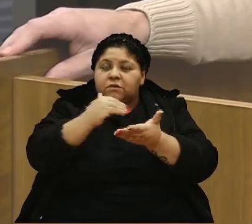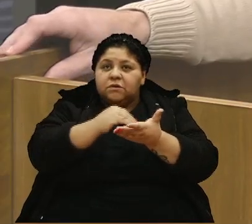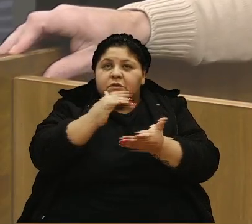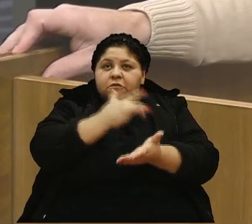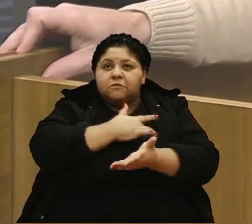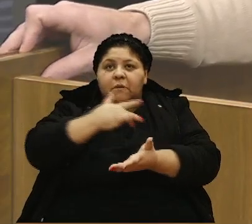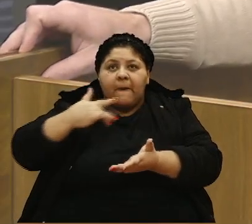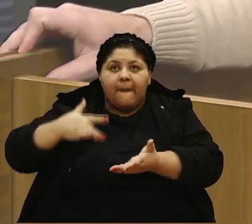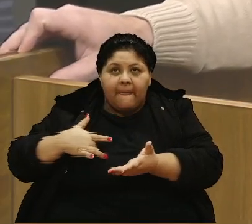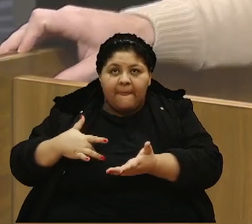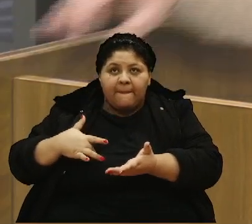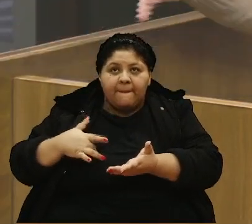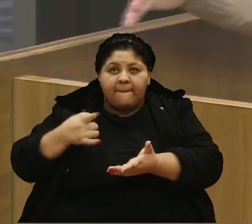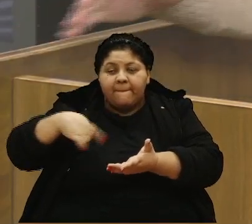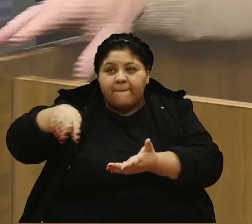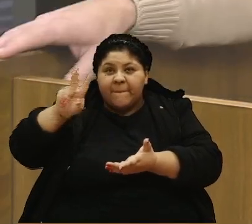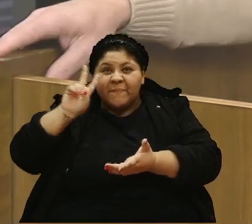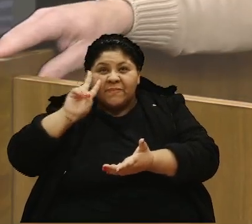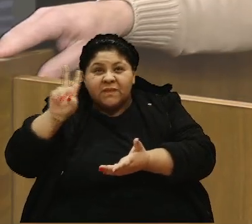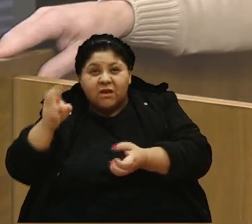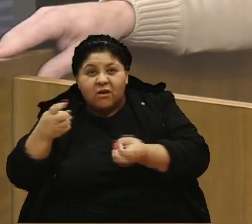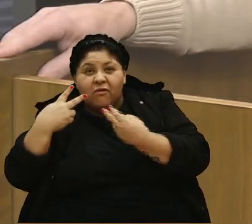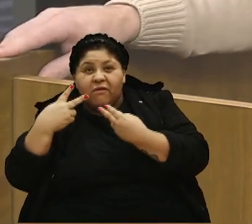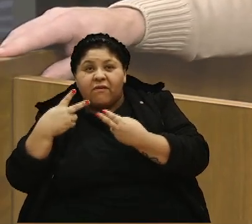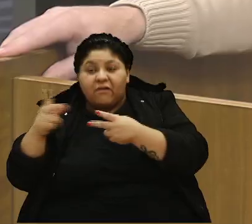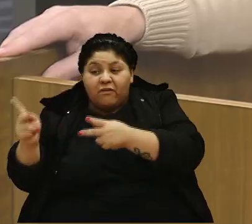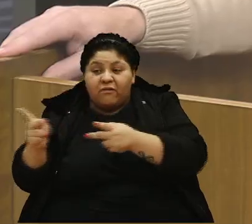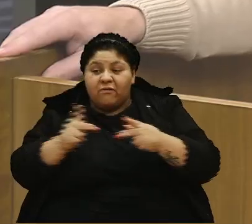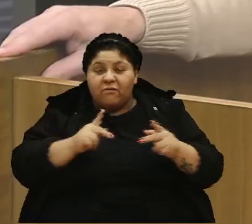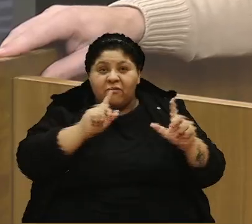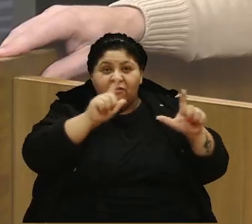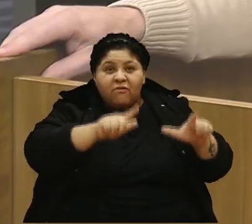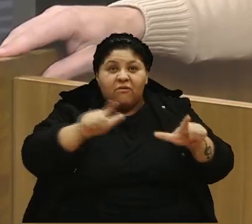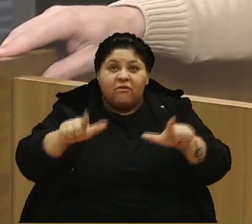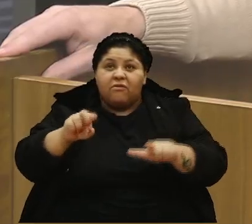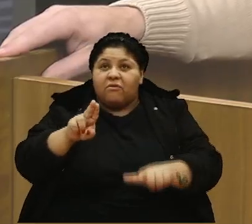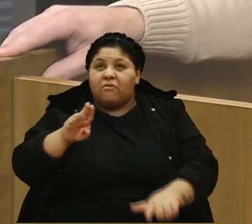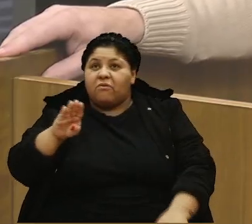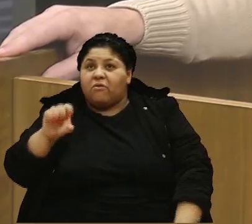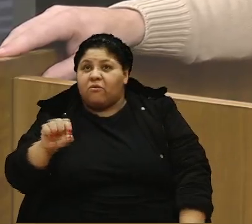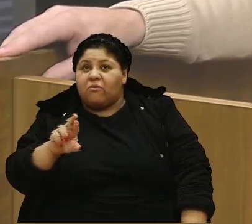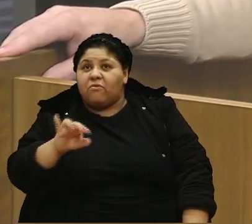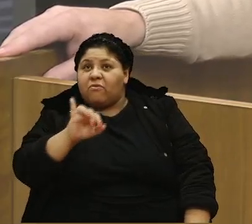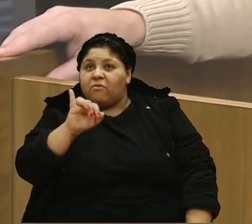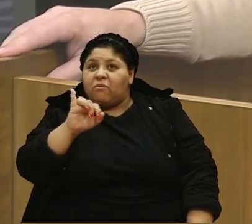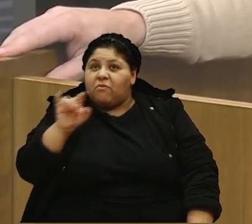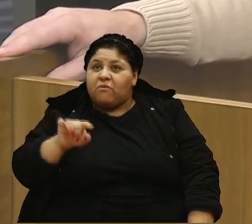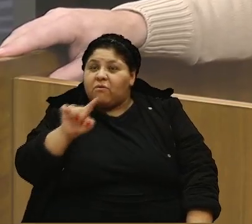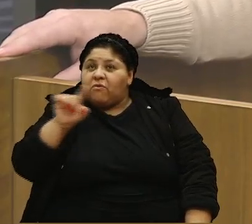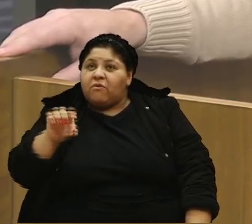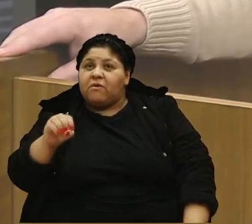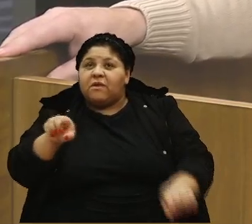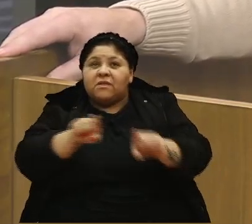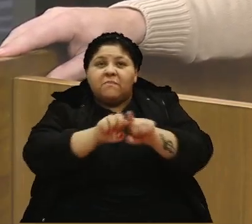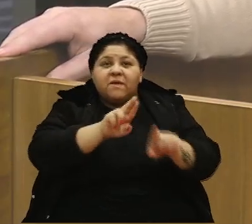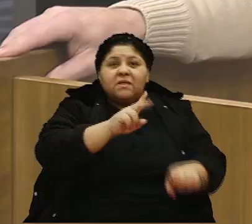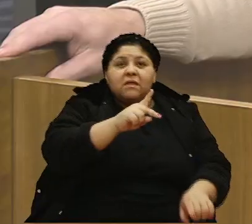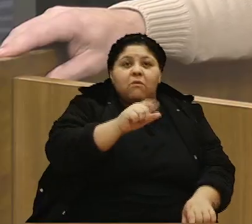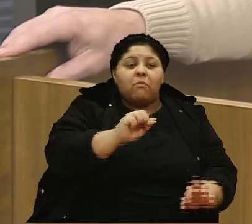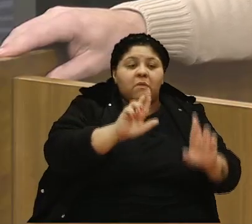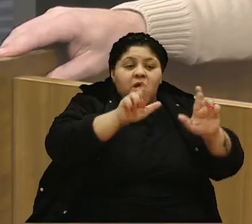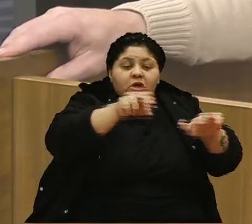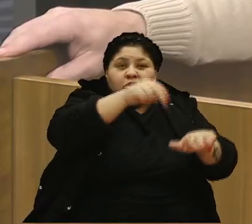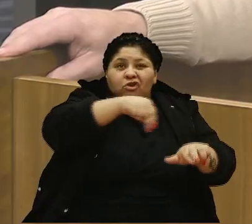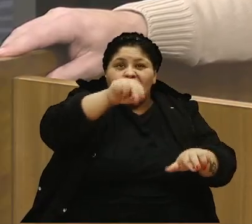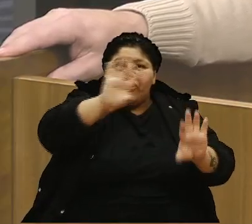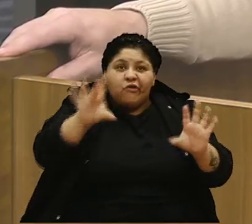saúde. A gente vê, a gente nota quando a gente visita os lugares, tanto na UBS de Rio Riso como na UPA Zona Norte, a atenção